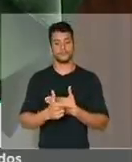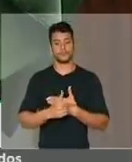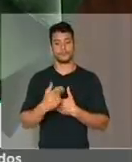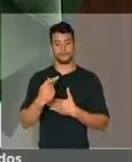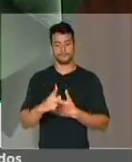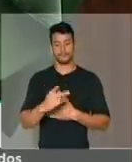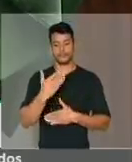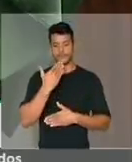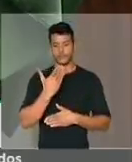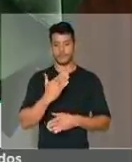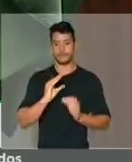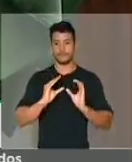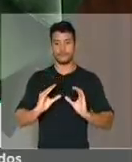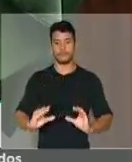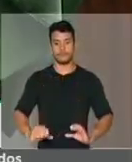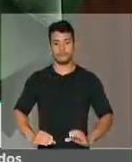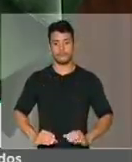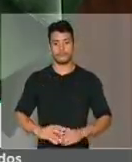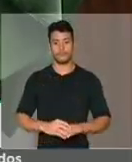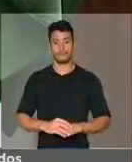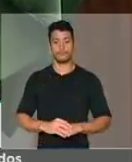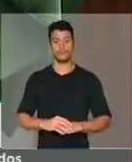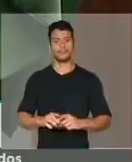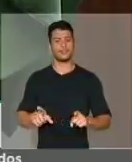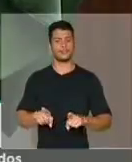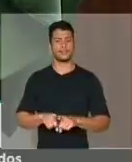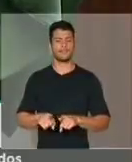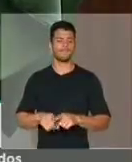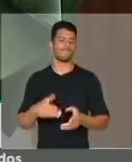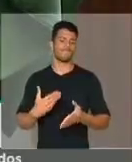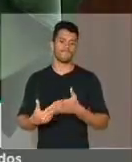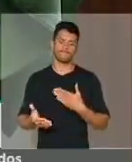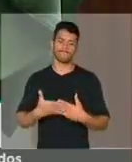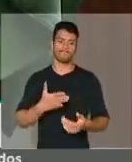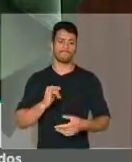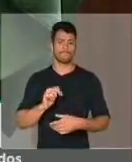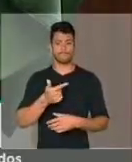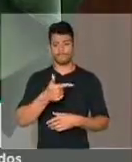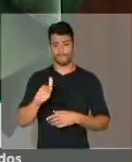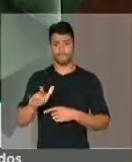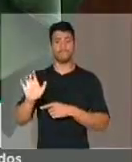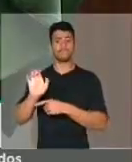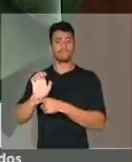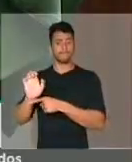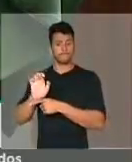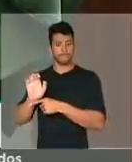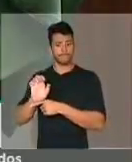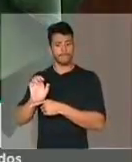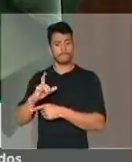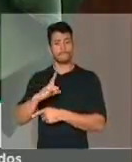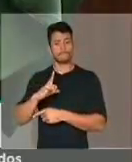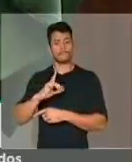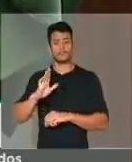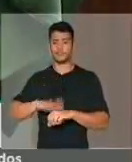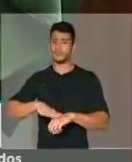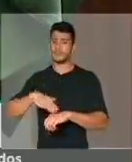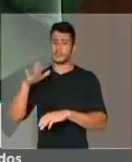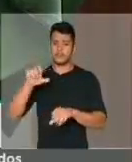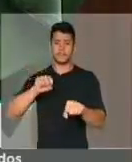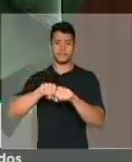seus cidadãos. Além disso, ainda que outros estados possam apresentar índices de